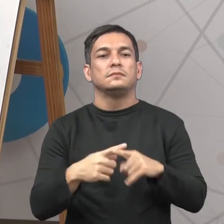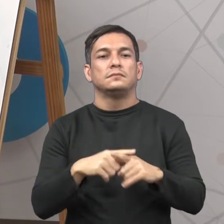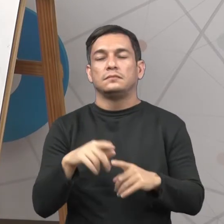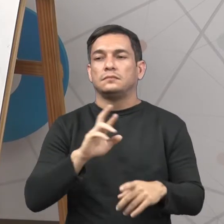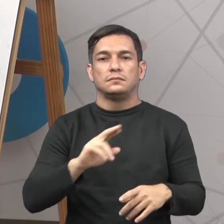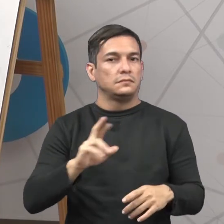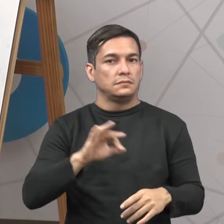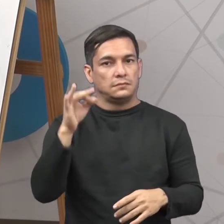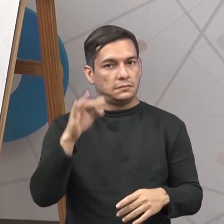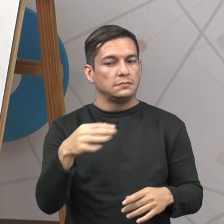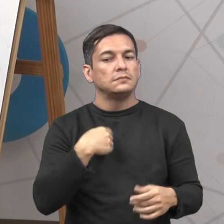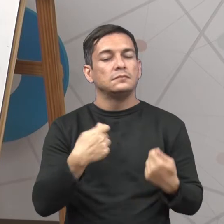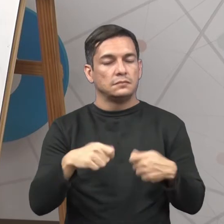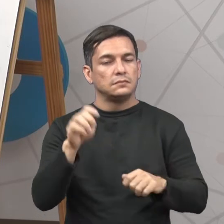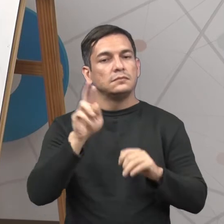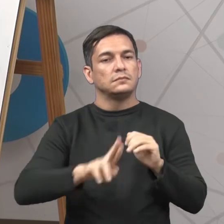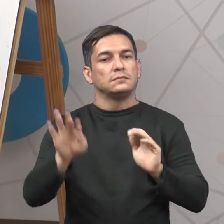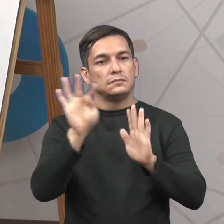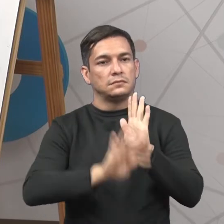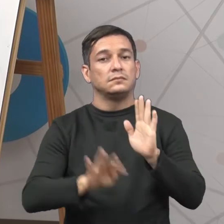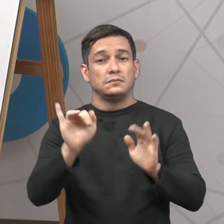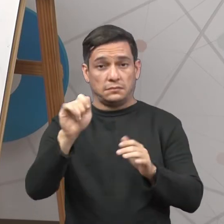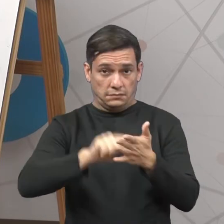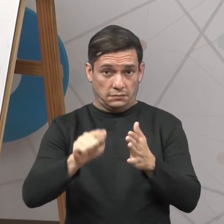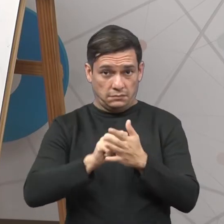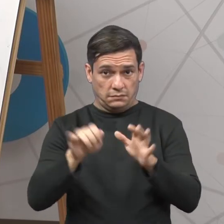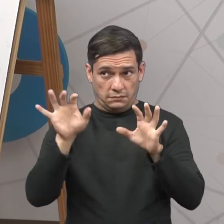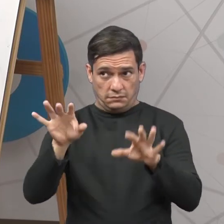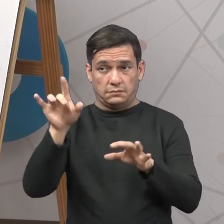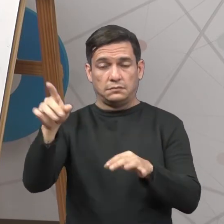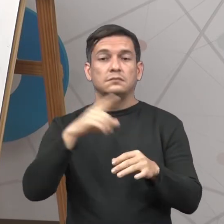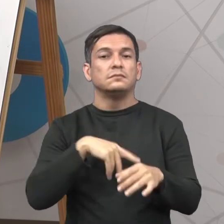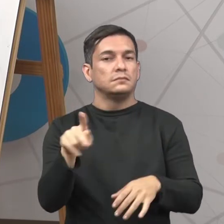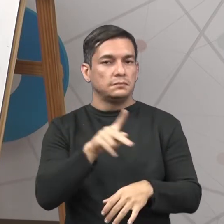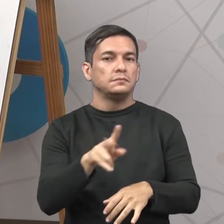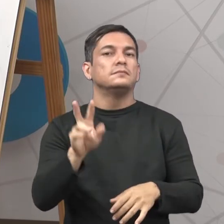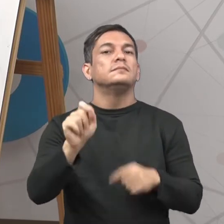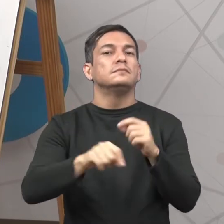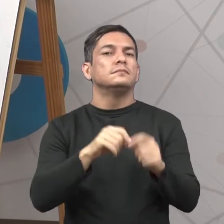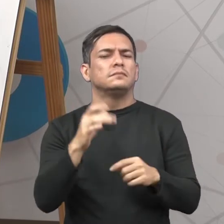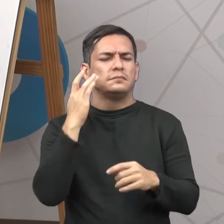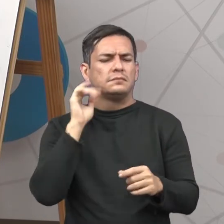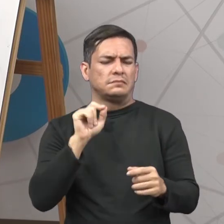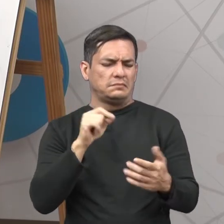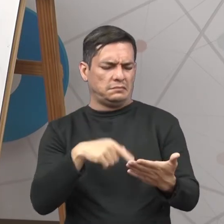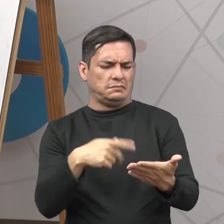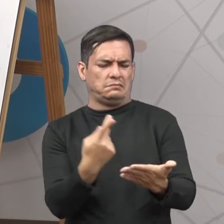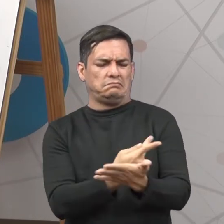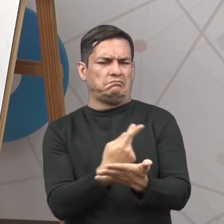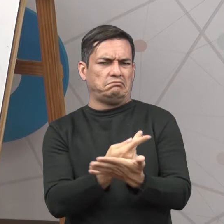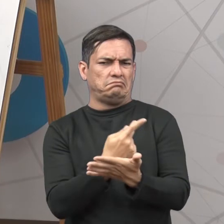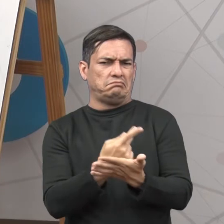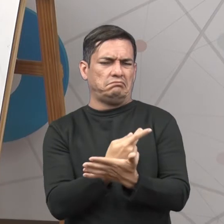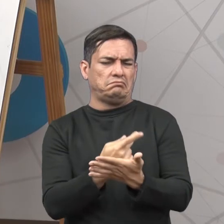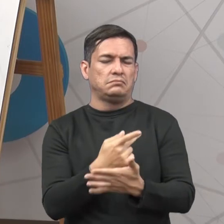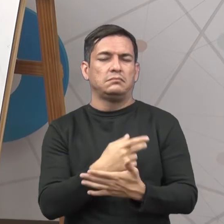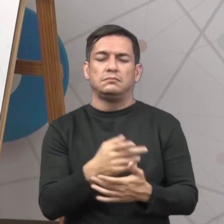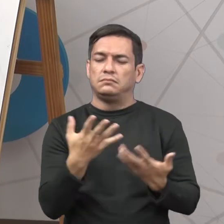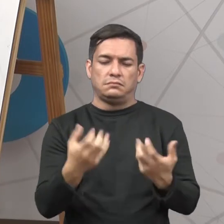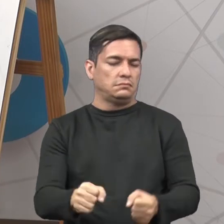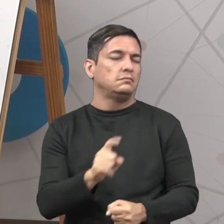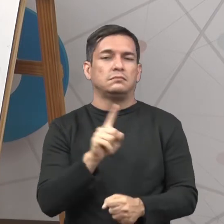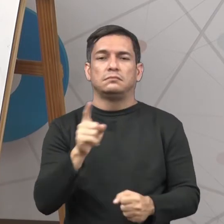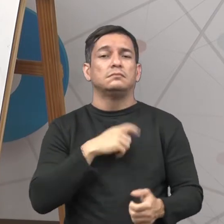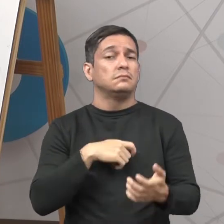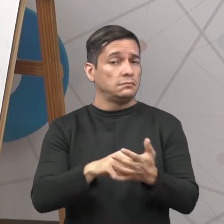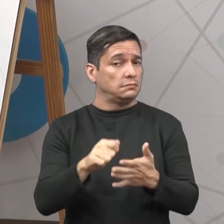eu tenho que usar num texto. Se eu escrever dessa forma, a professora vai achar que eu estou escrevendo errado e não vai